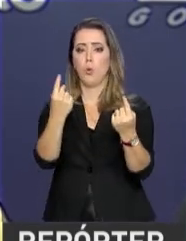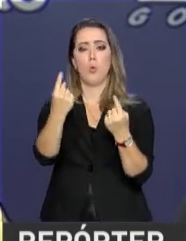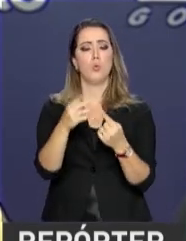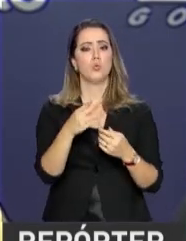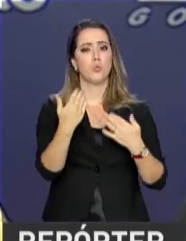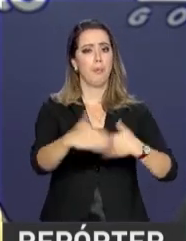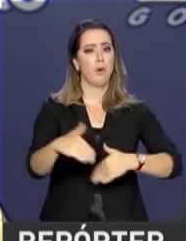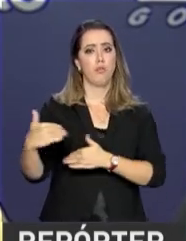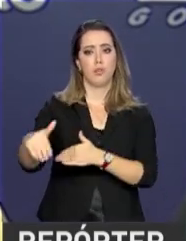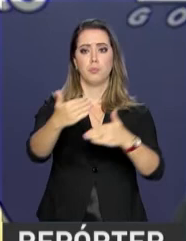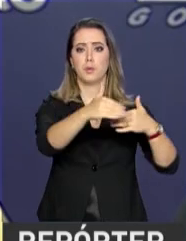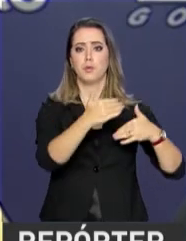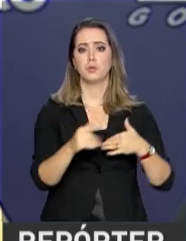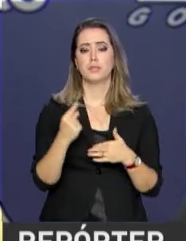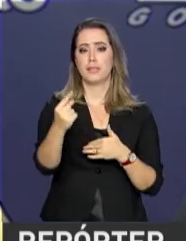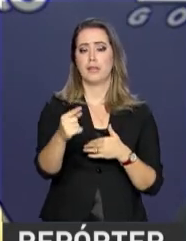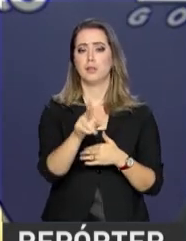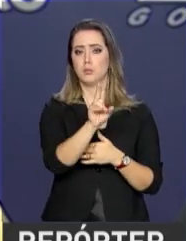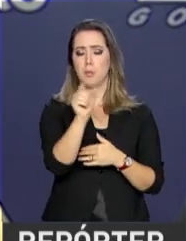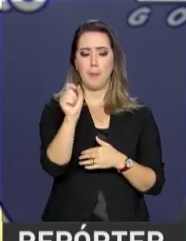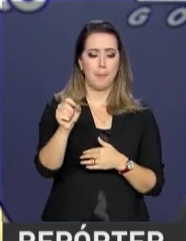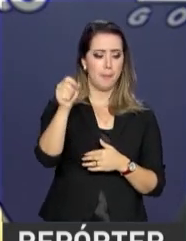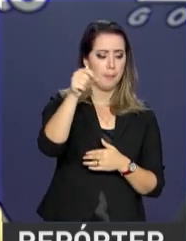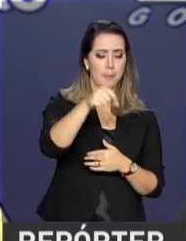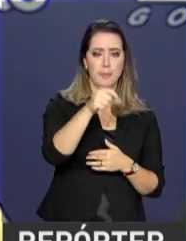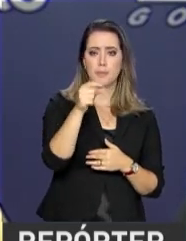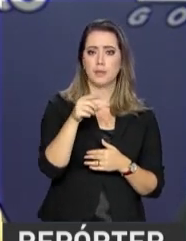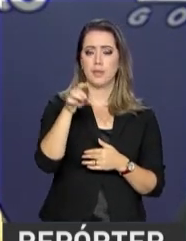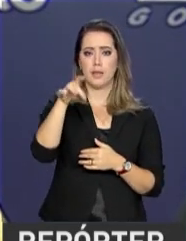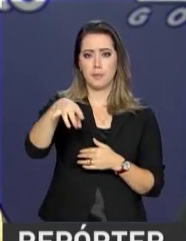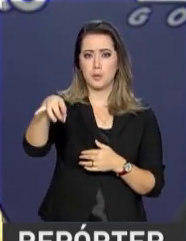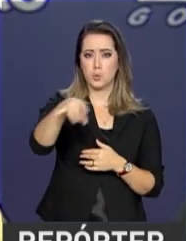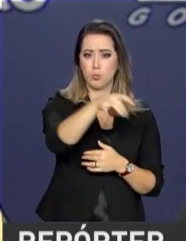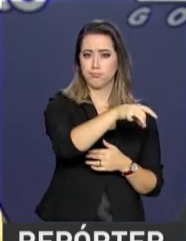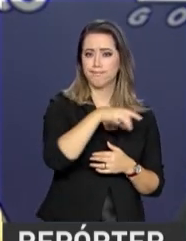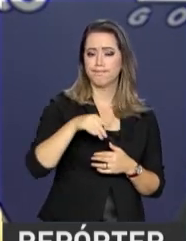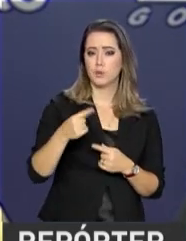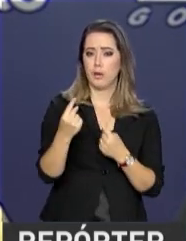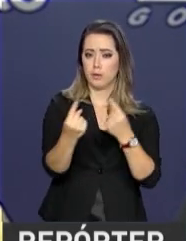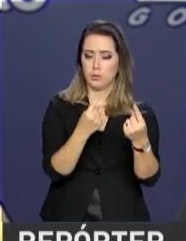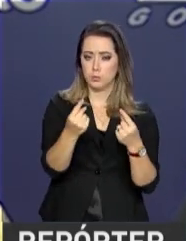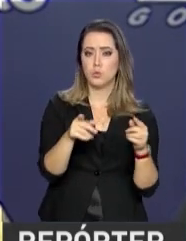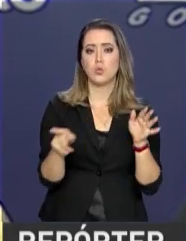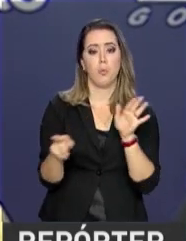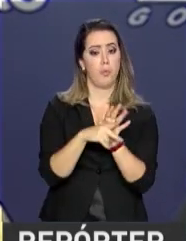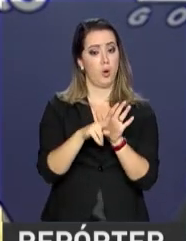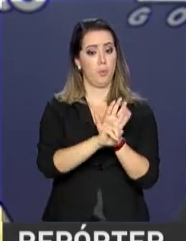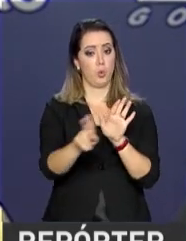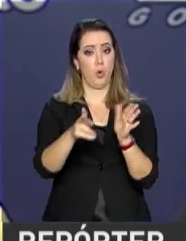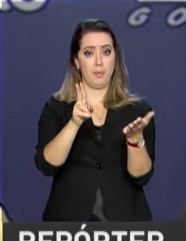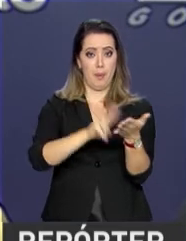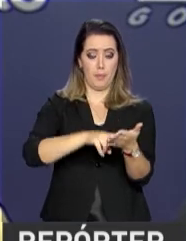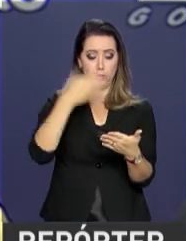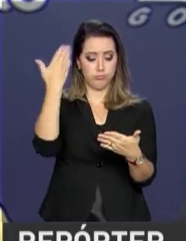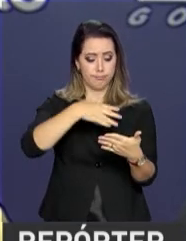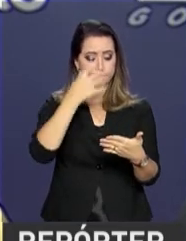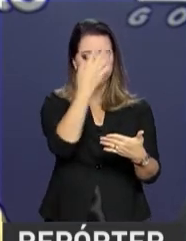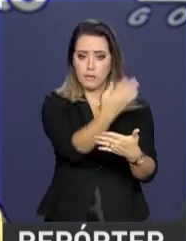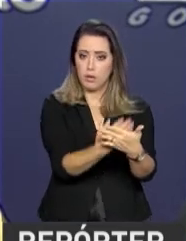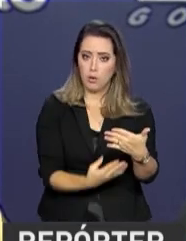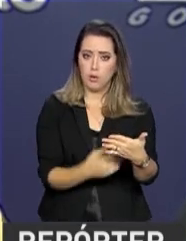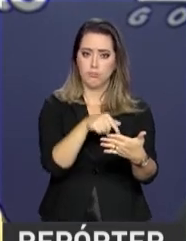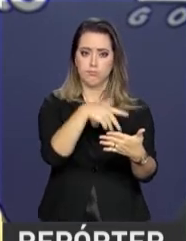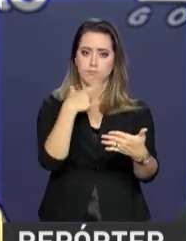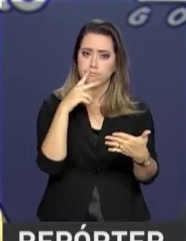local de aplicação para cada estudante e isso é garantir mais tranqüilidade e somando se também